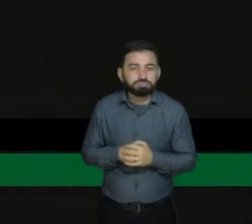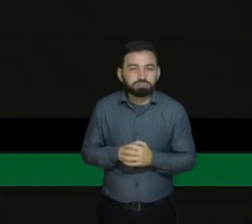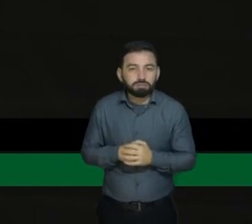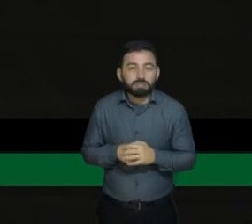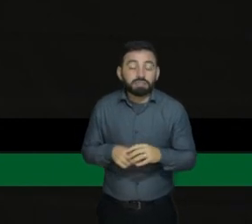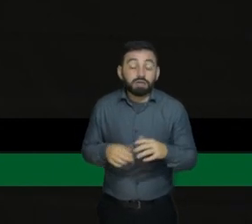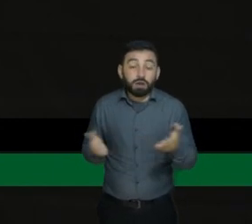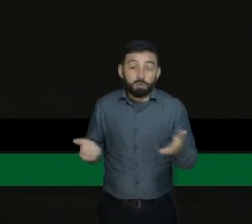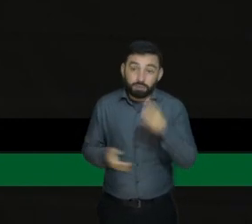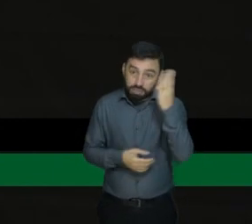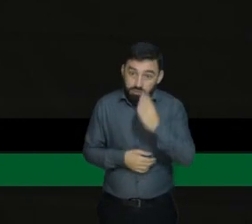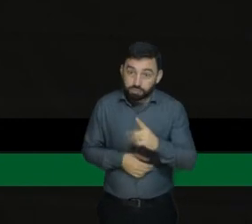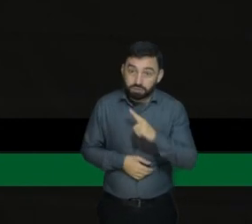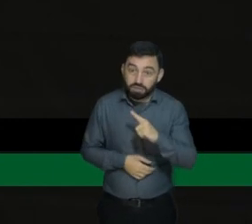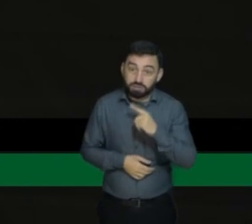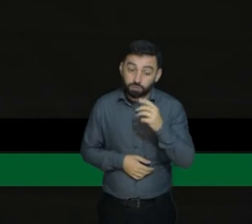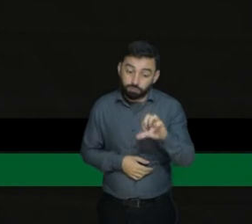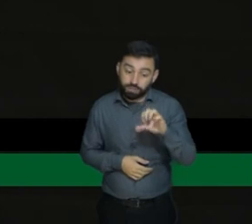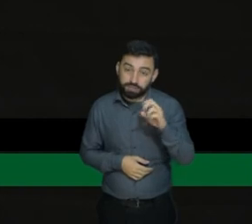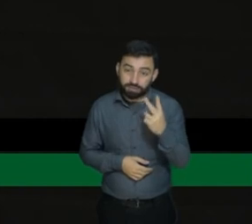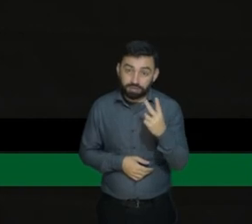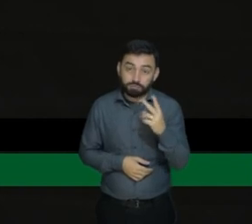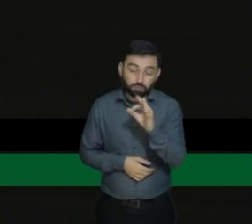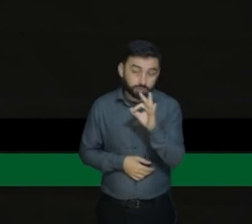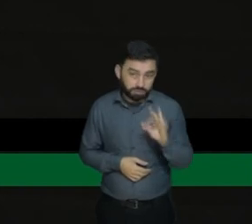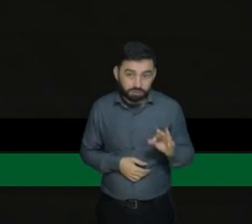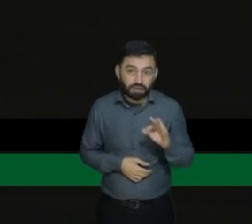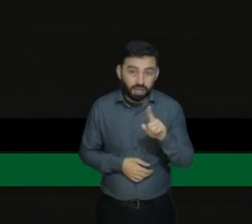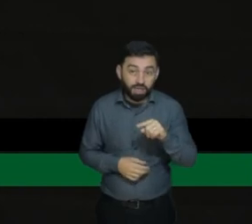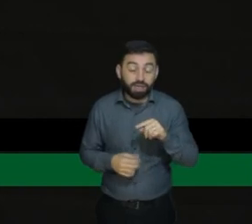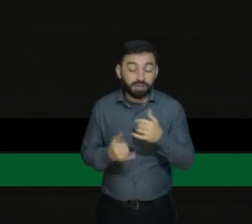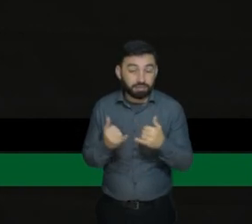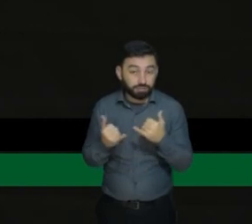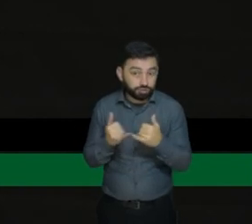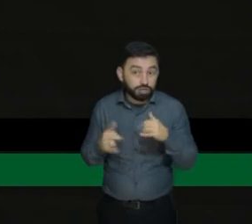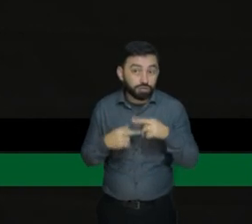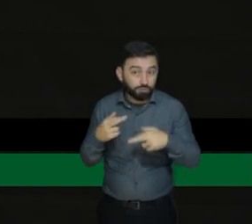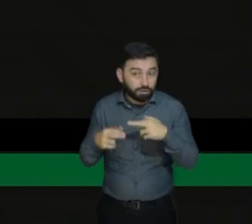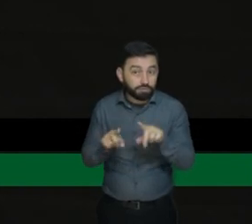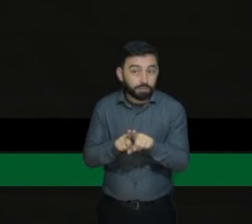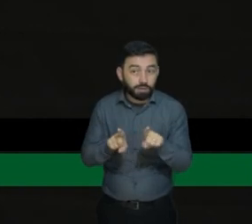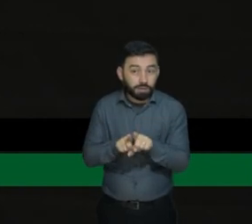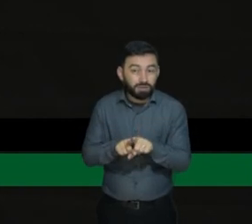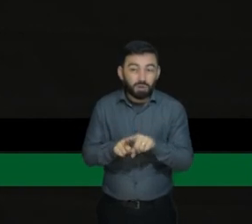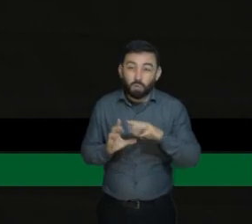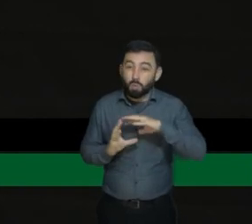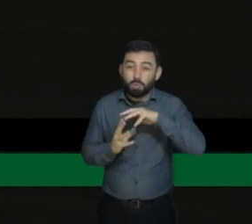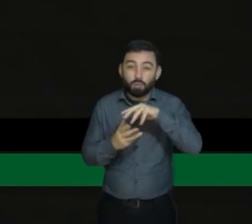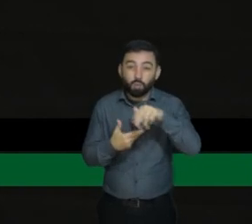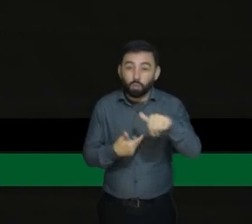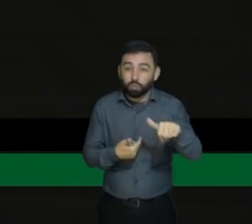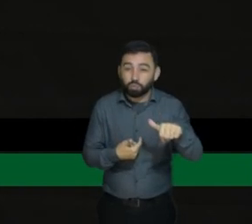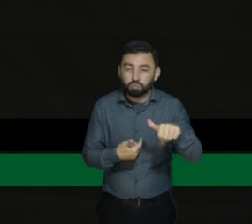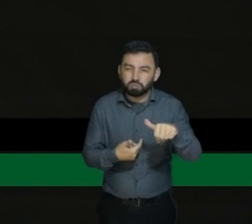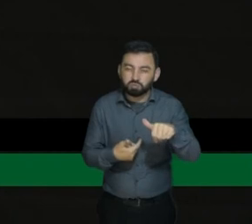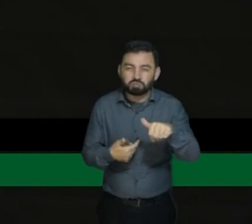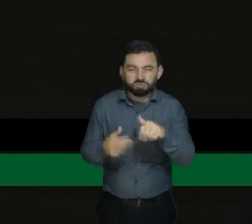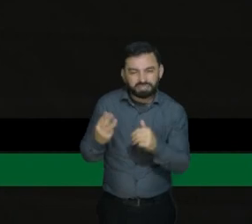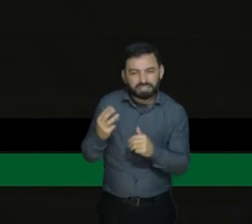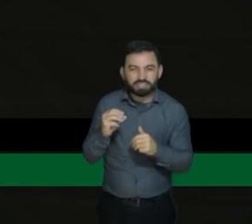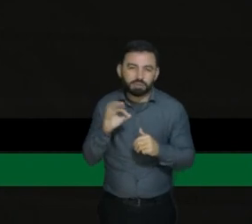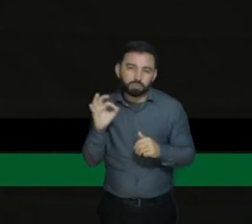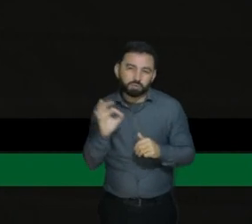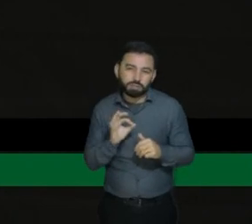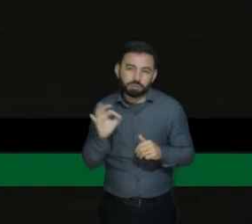atingiu 93% de energias renováveis na matriz elétrica, enquanto que o mundo ficou no patamar de